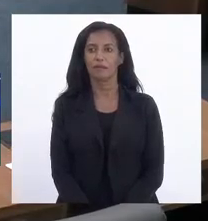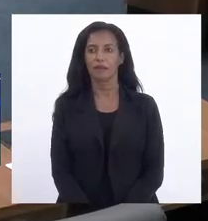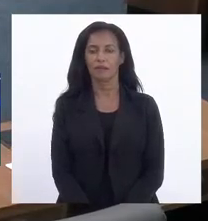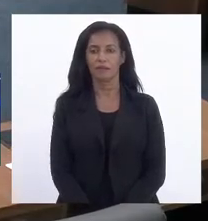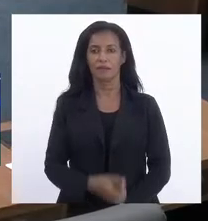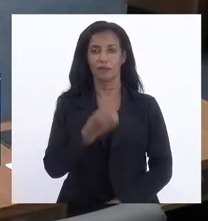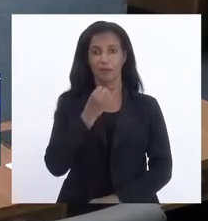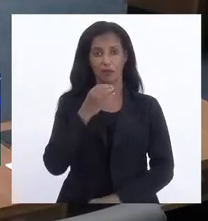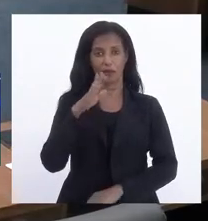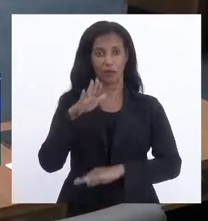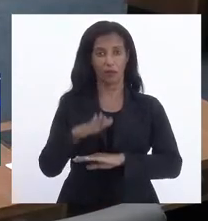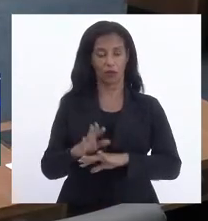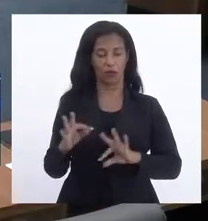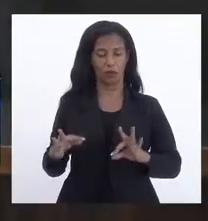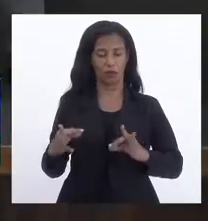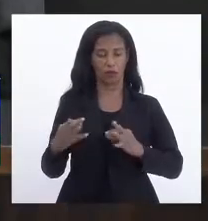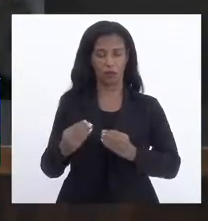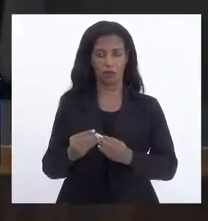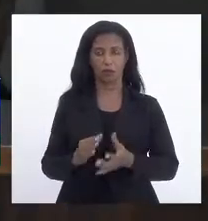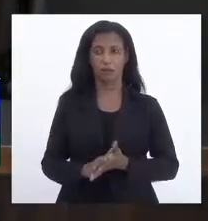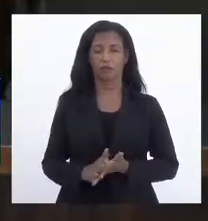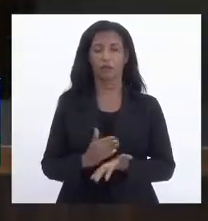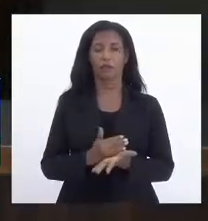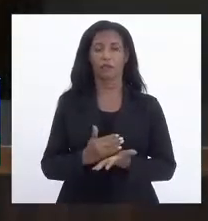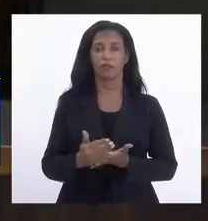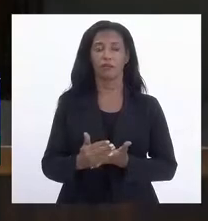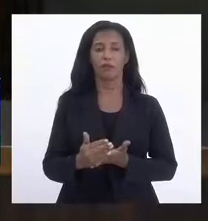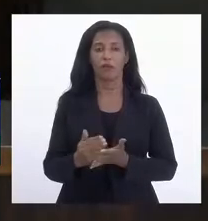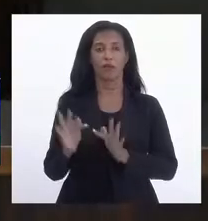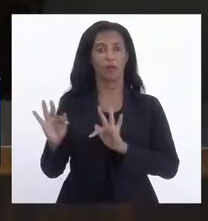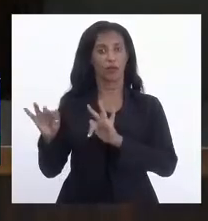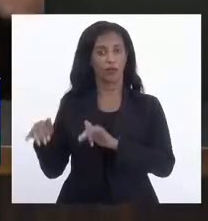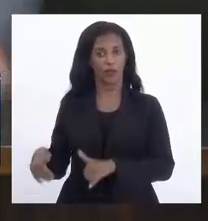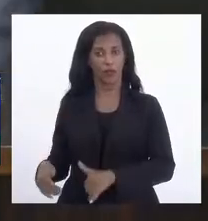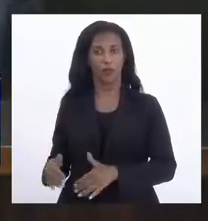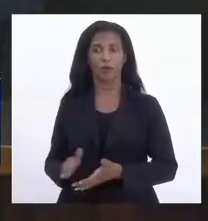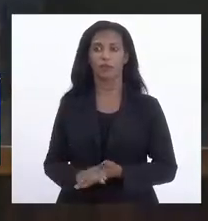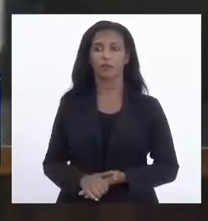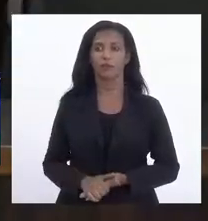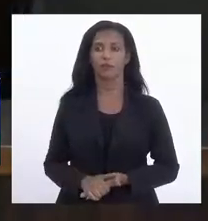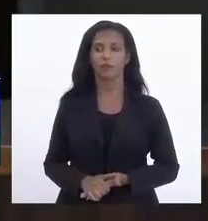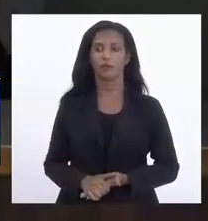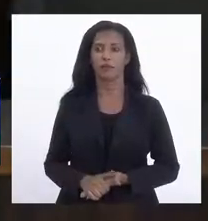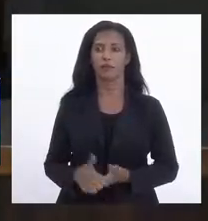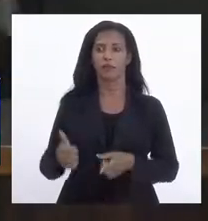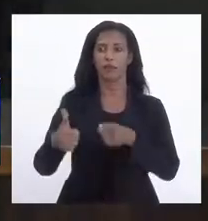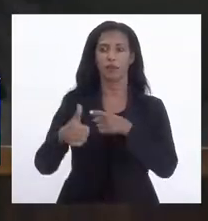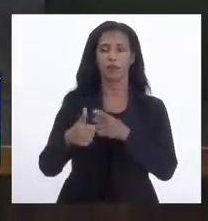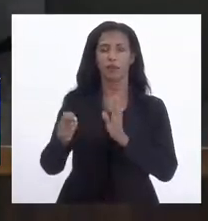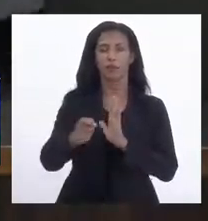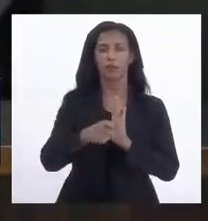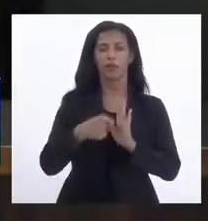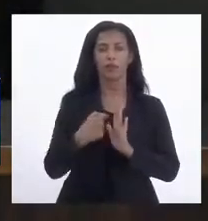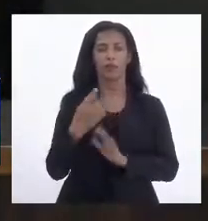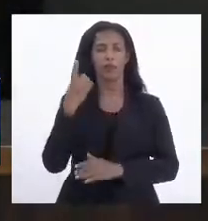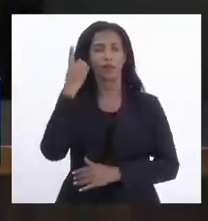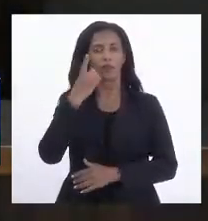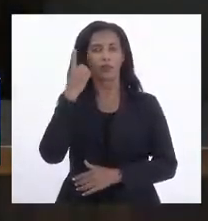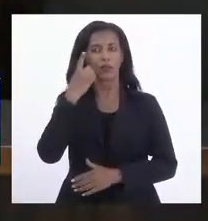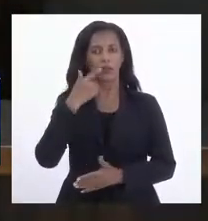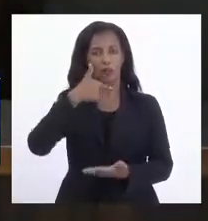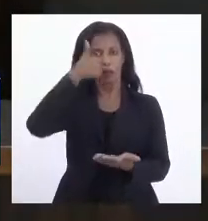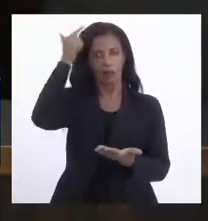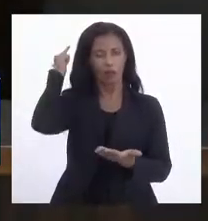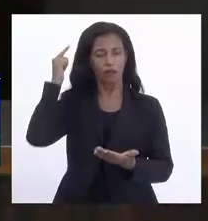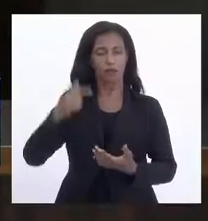Boa tarde a todas e todos. Iniciando o expediente final, o primeiro orador inscrito é o nobre deputado